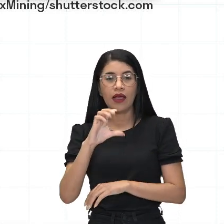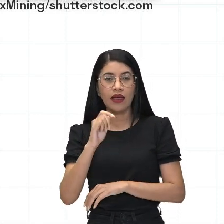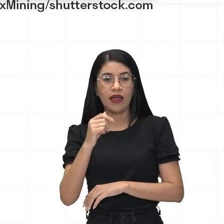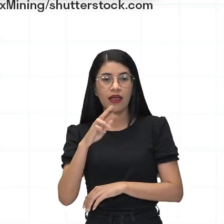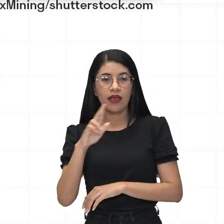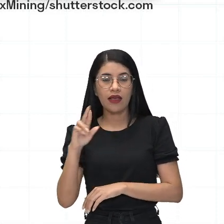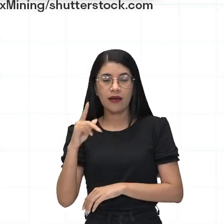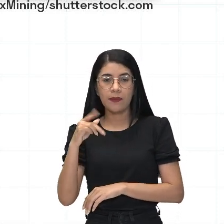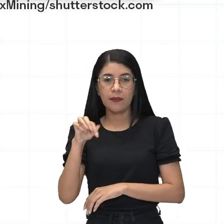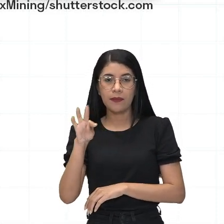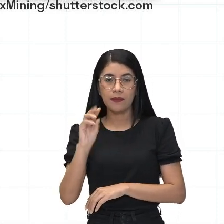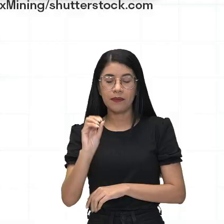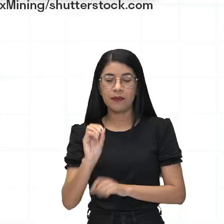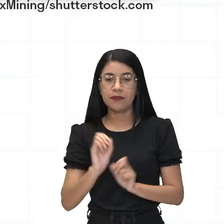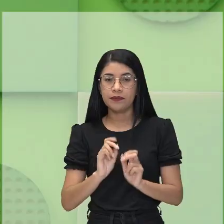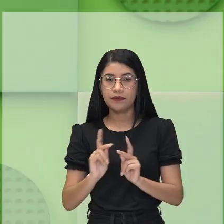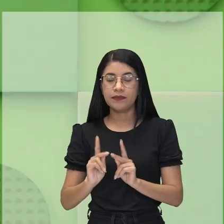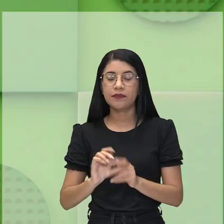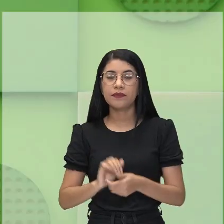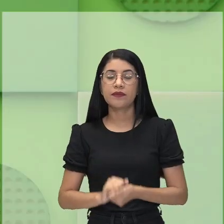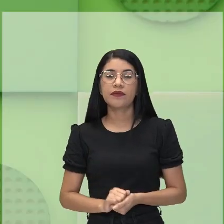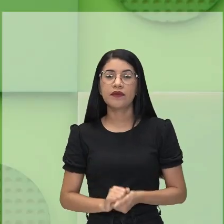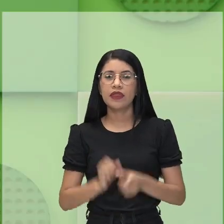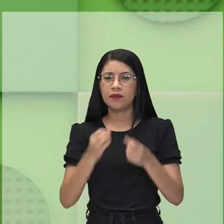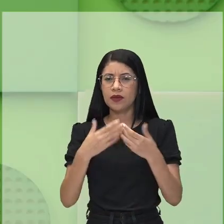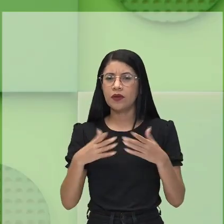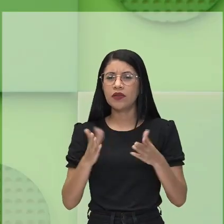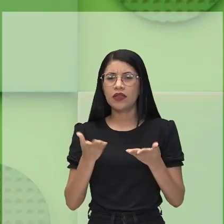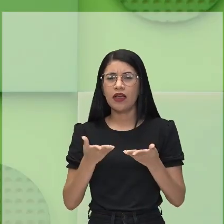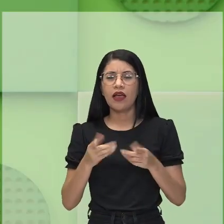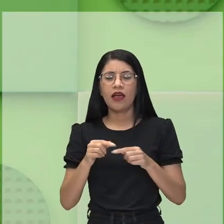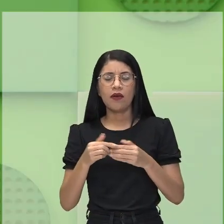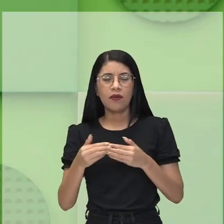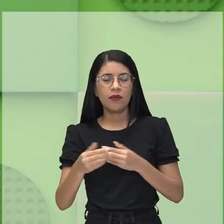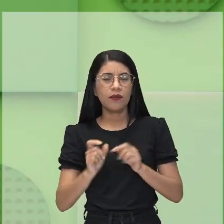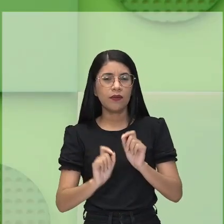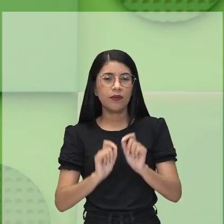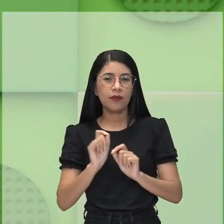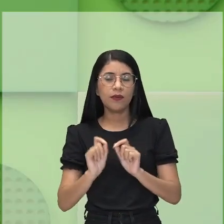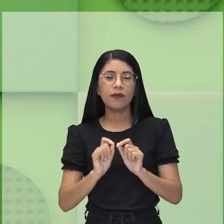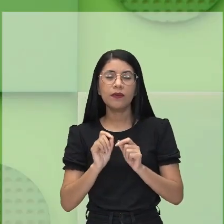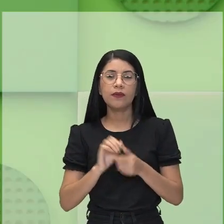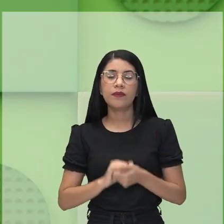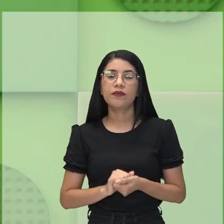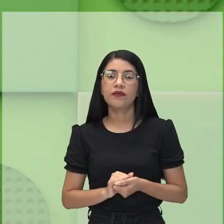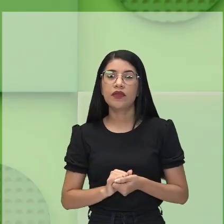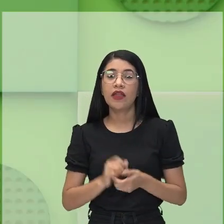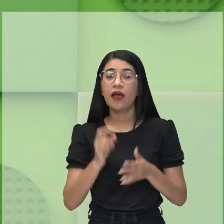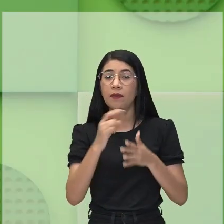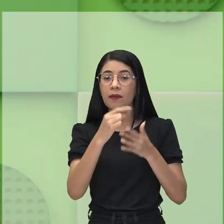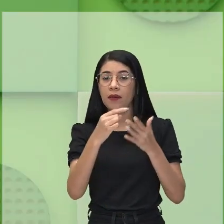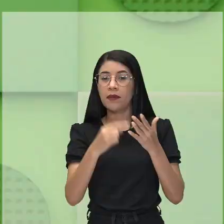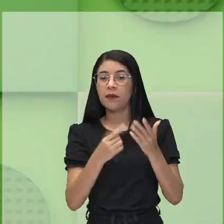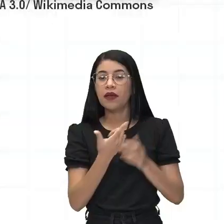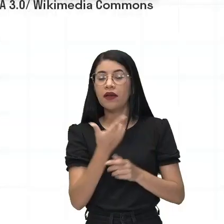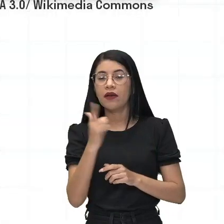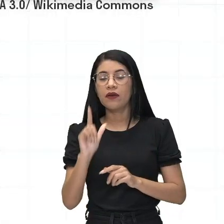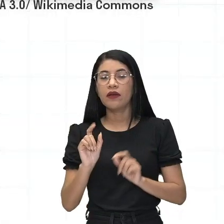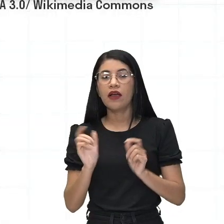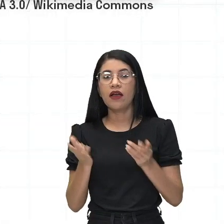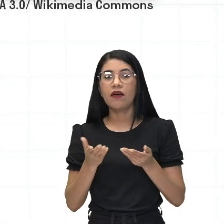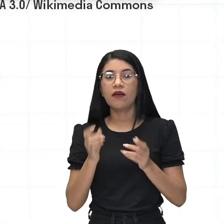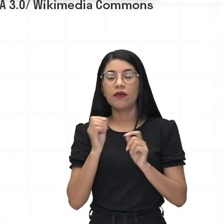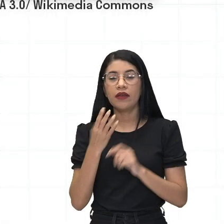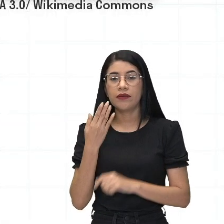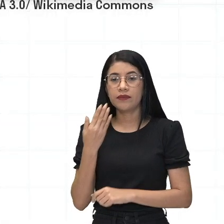certo? Falamos aí do carrapato e vamos continuar vendo outros vetores, né? E agora nós temos